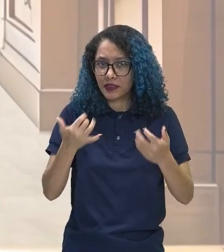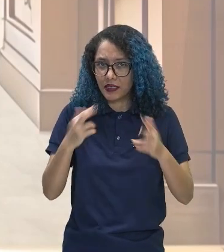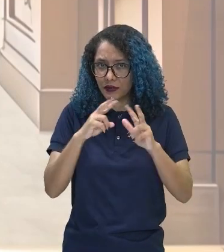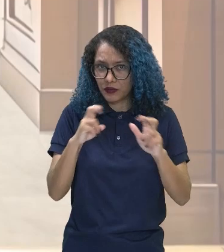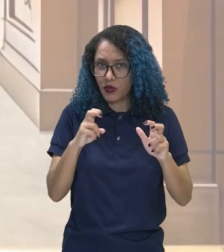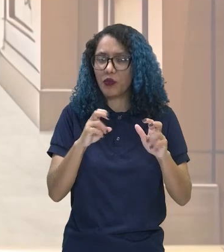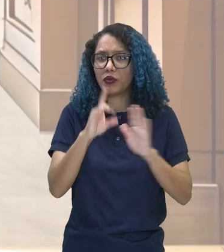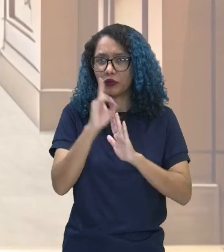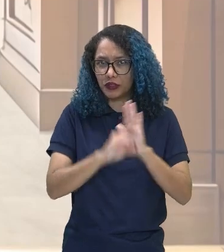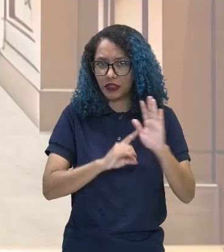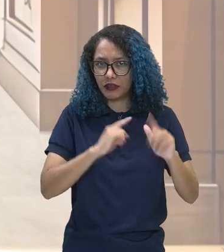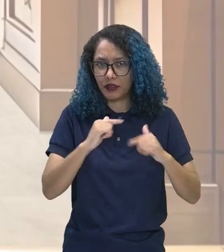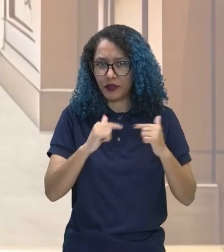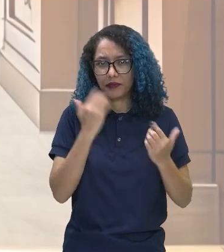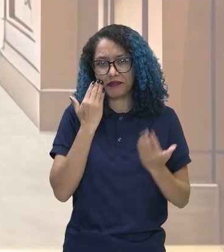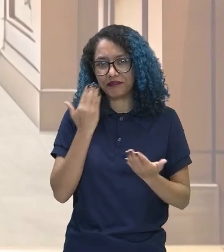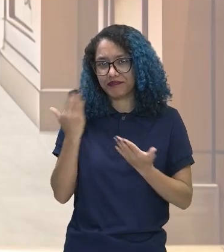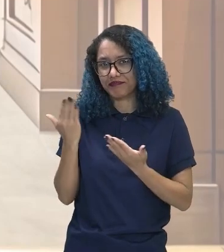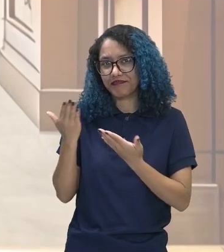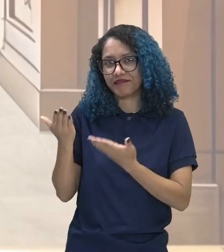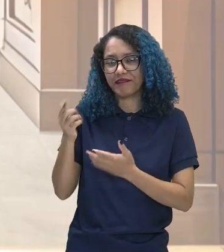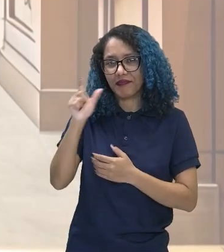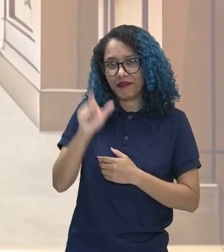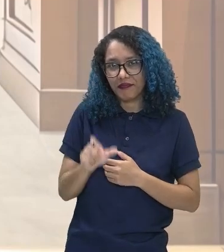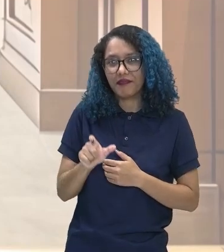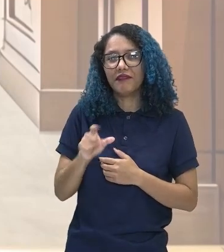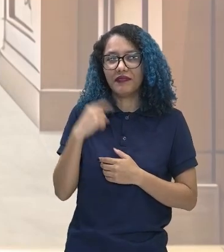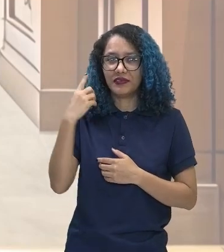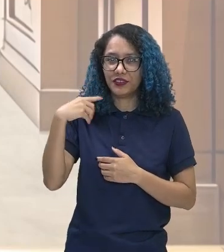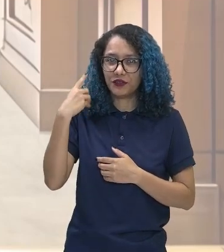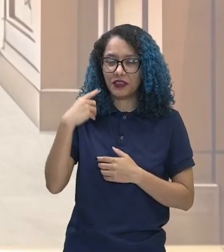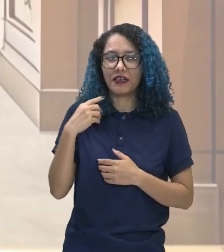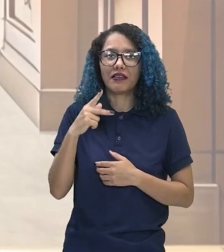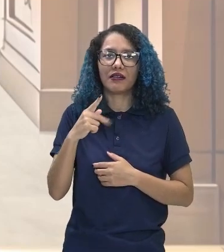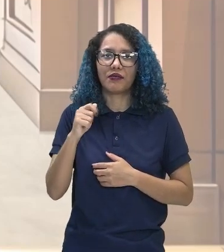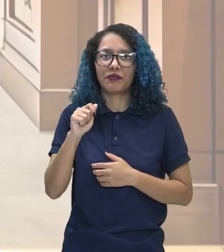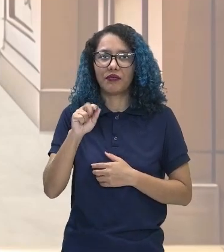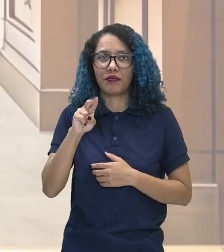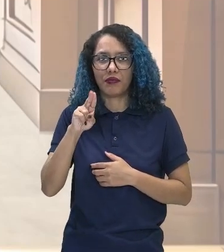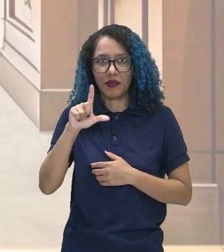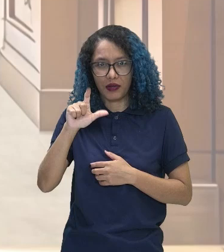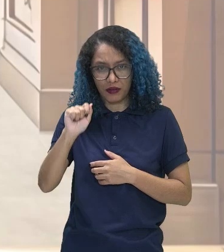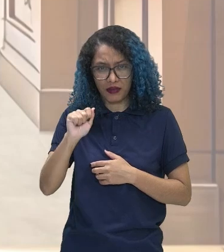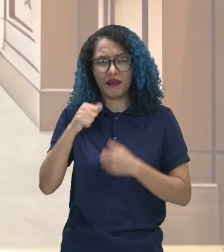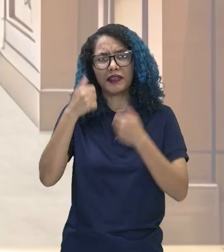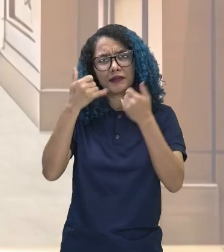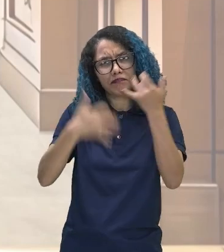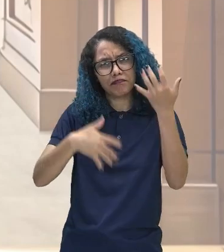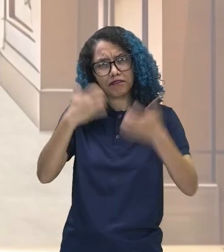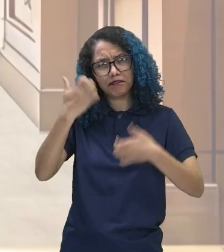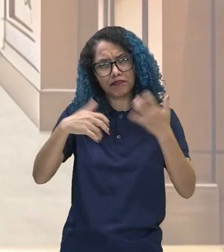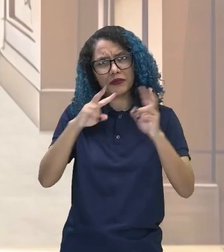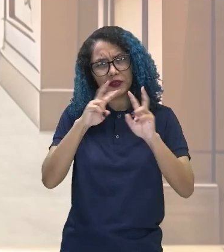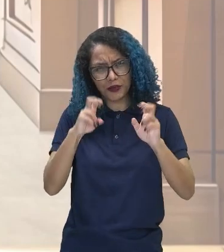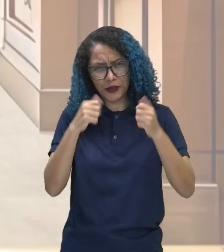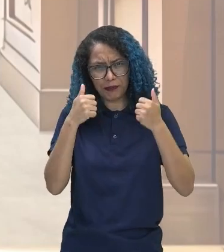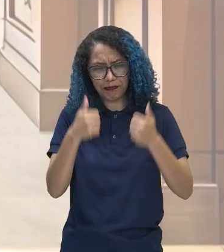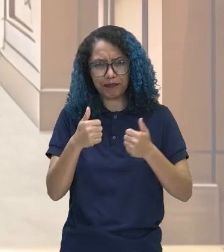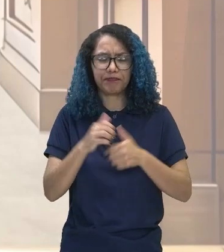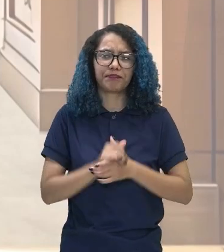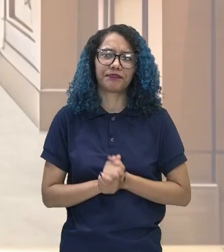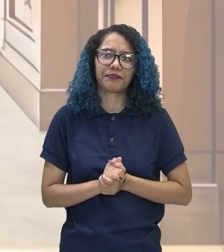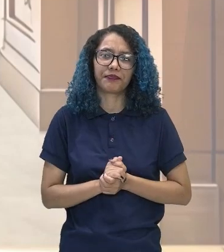trabalhista, eu tenho aqui ao meu lado uma convidada, a advogada Paula Alves, que vai trazer aqui alguns esclarecimentos sobre isso, não é isso? É isso